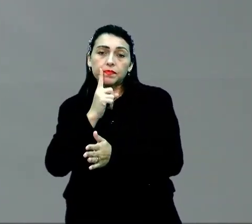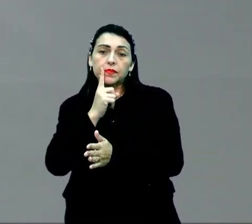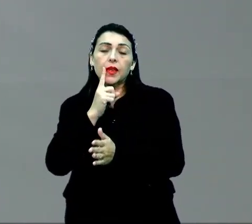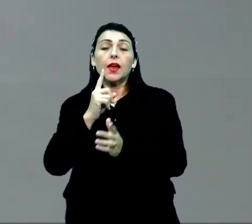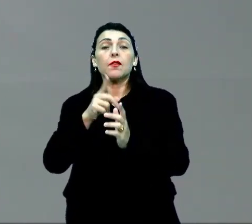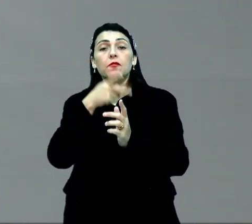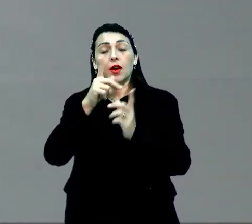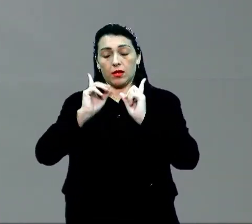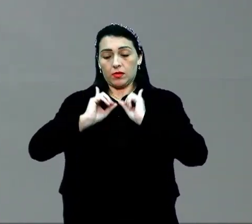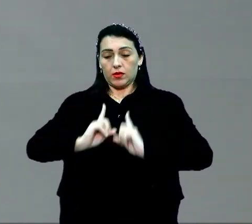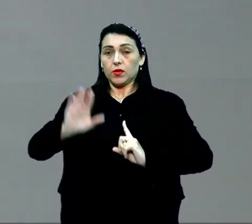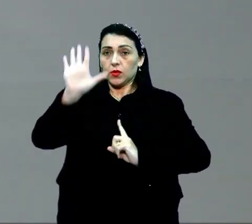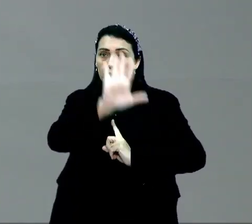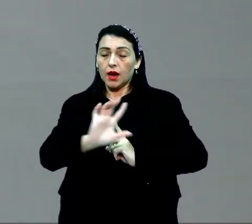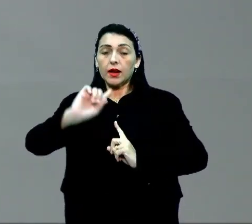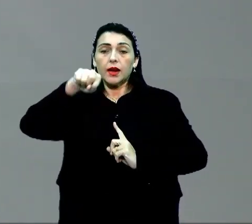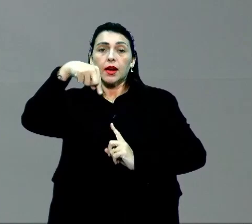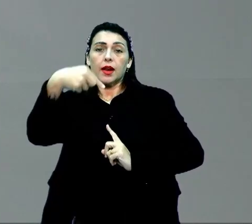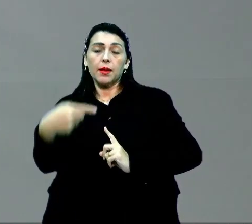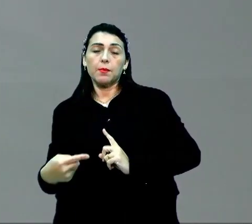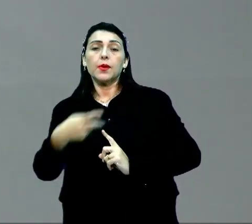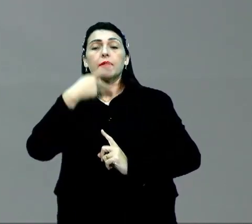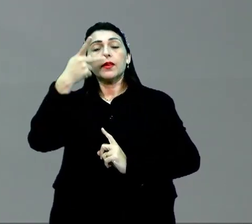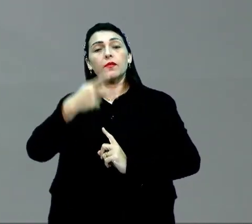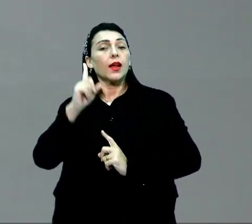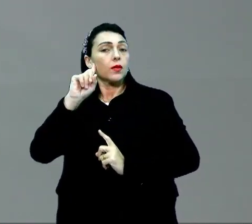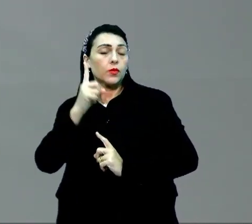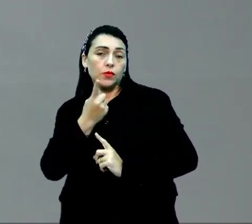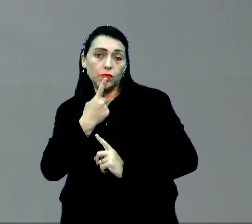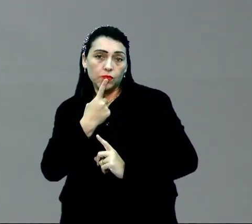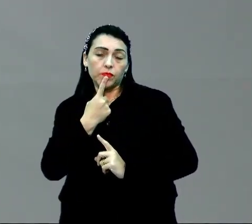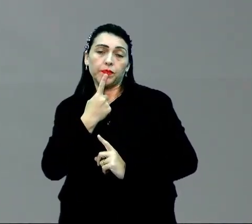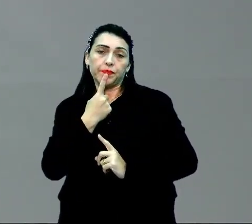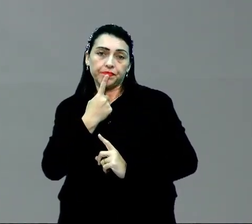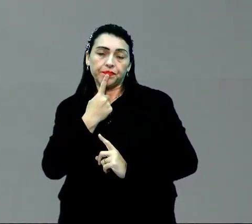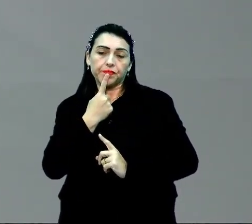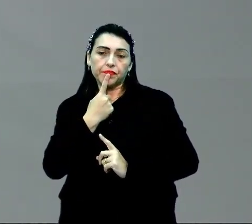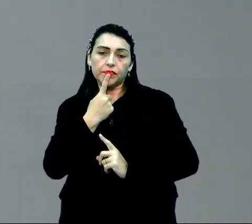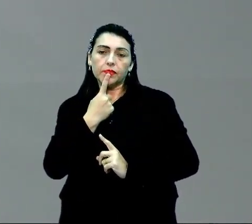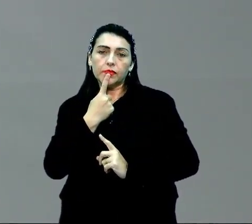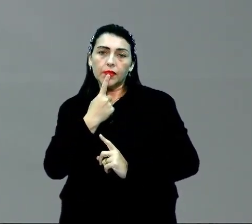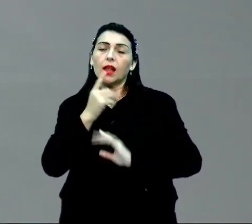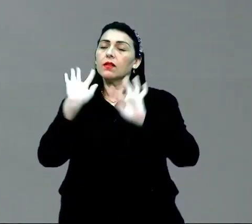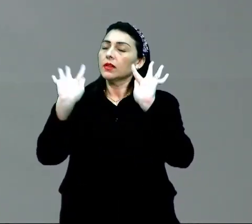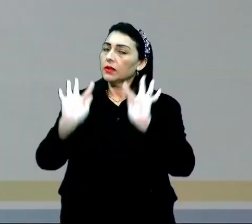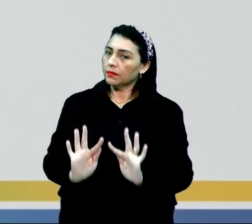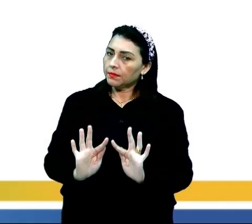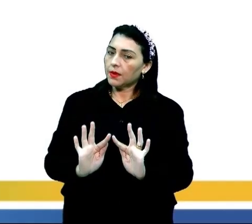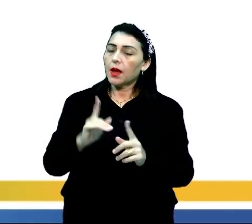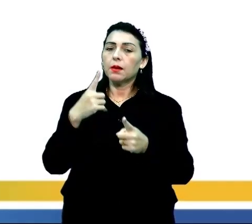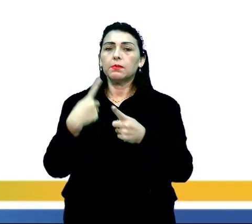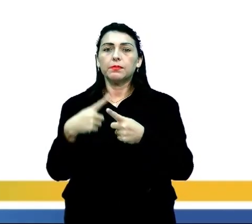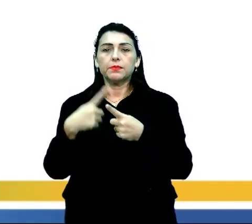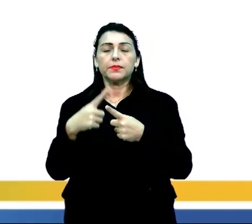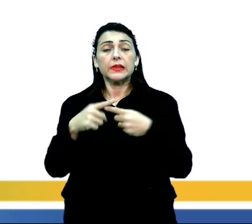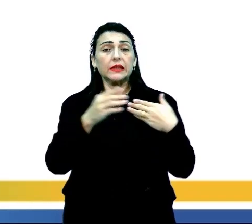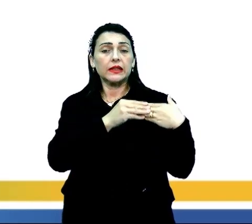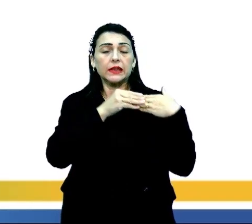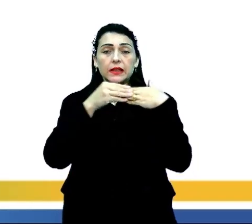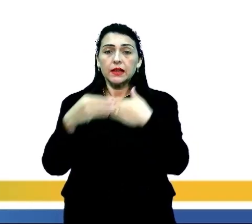deficientes de um modo geral, para depois ele falar dos surdos. Mas ele foi muito feliz, né? Porque ele